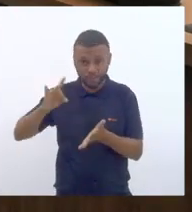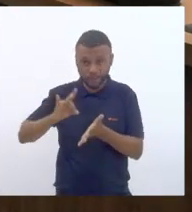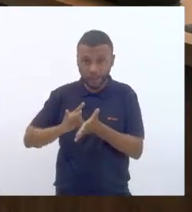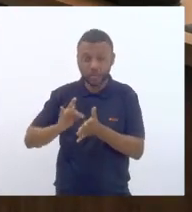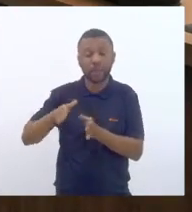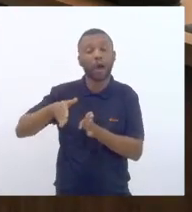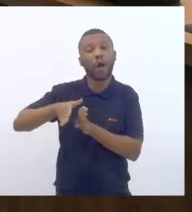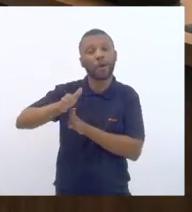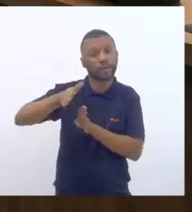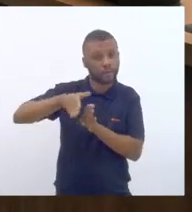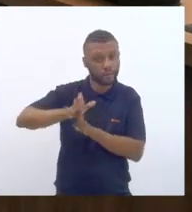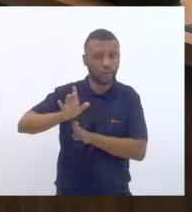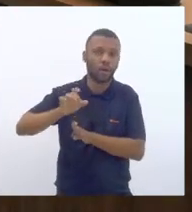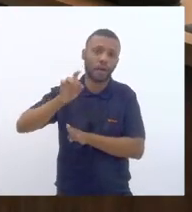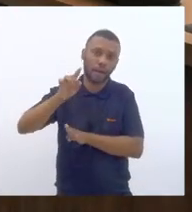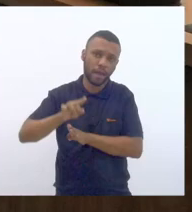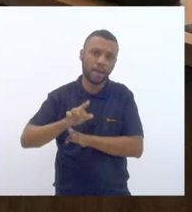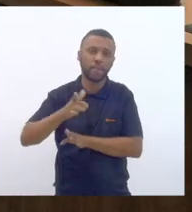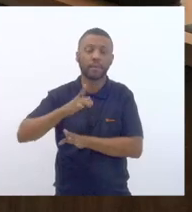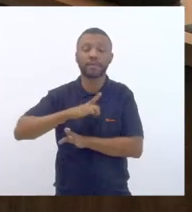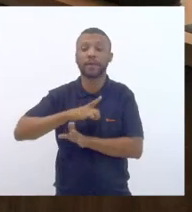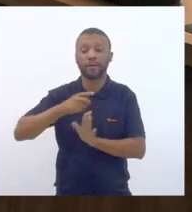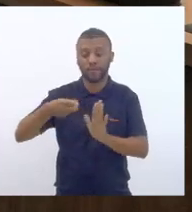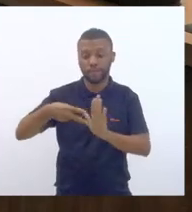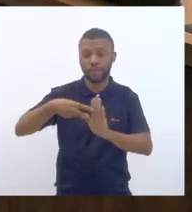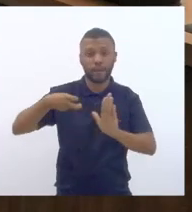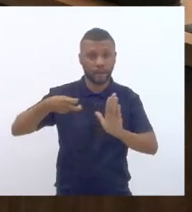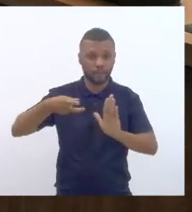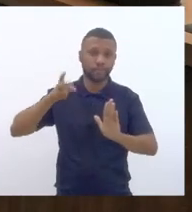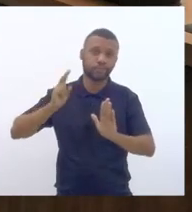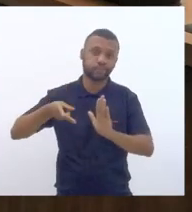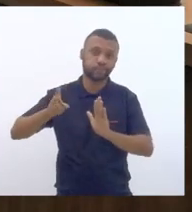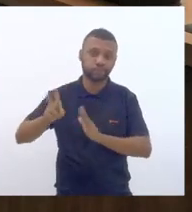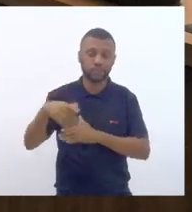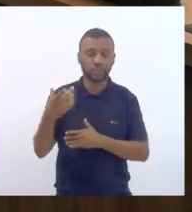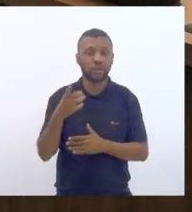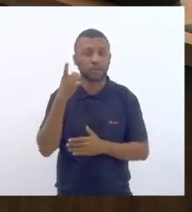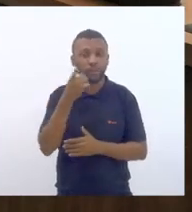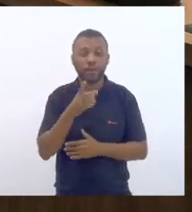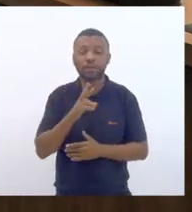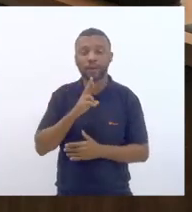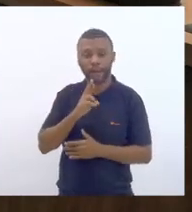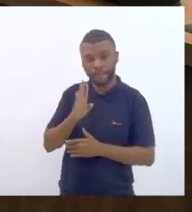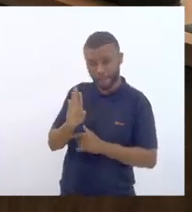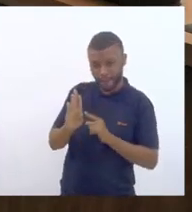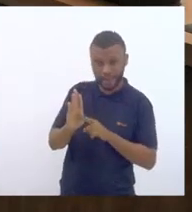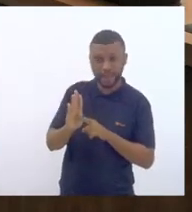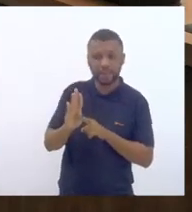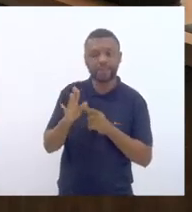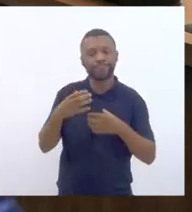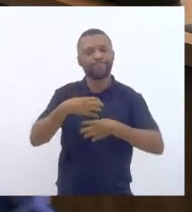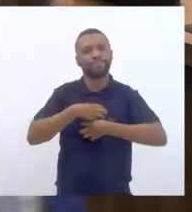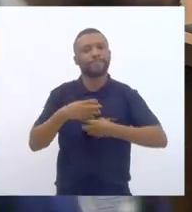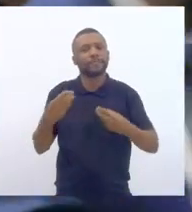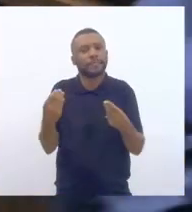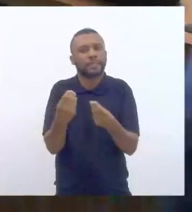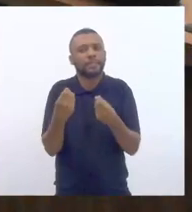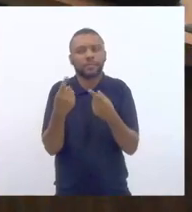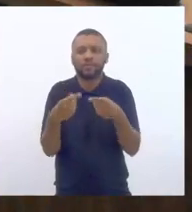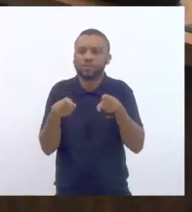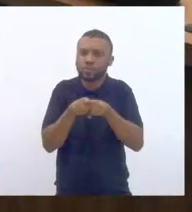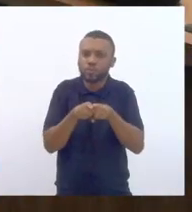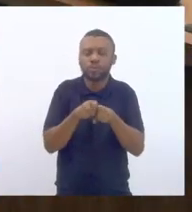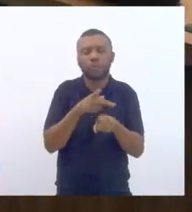era para a gente manter o veto, e o deputado Rodrigo foi muito sensível à causa do DEGAS, junto do presidente,